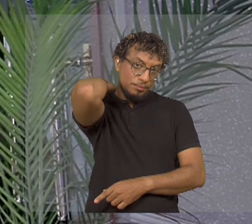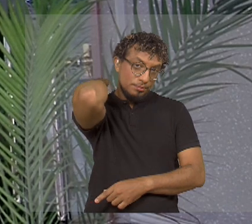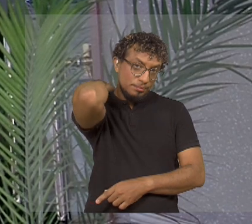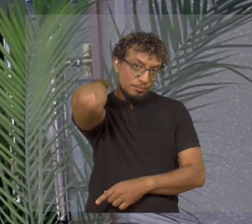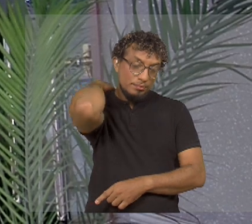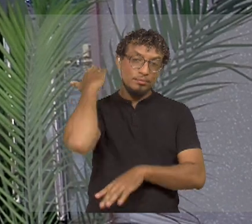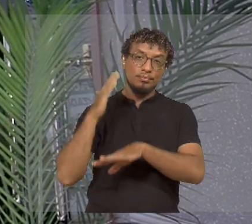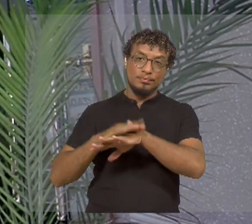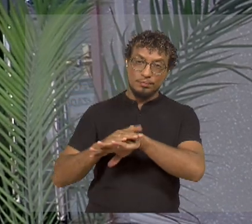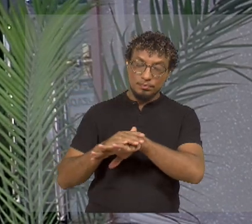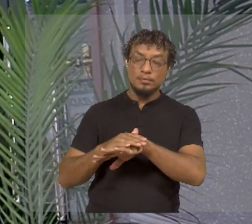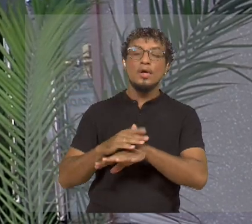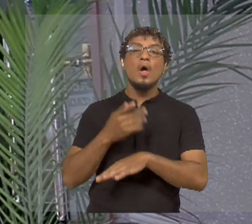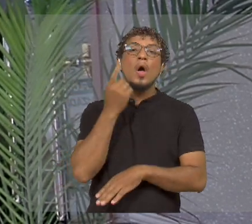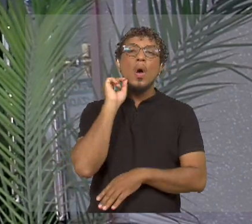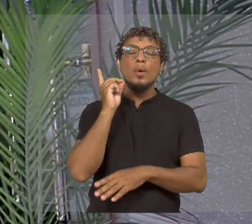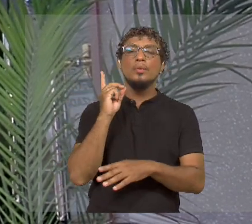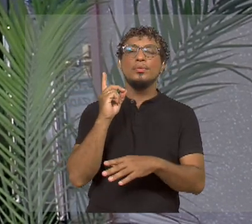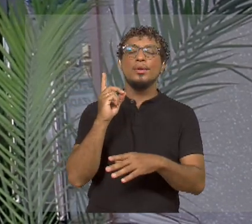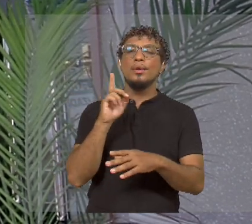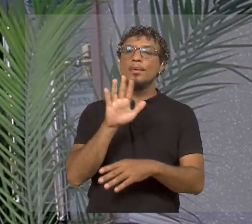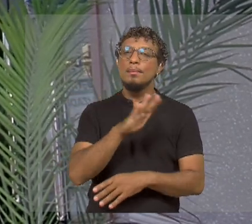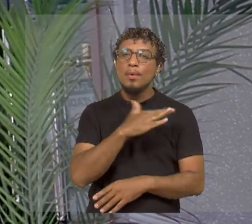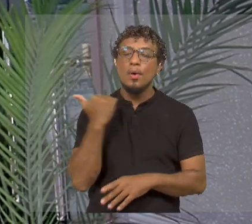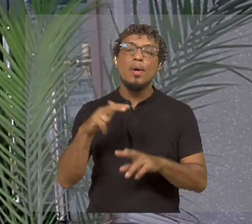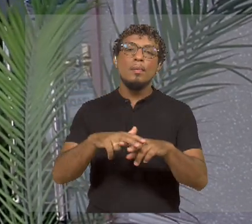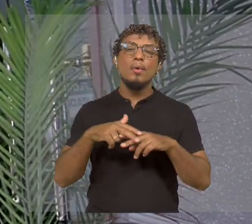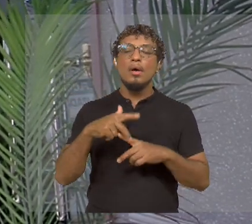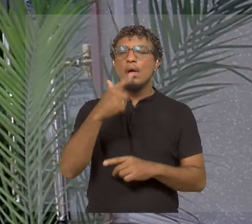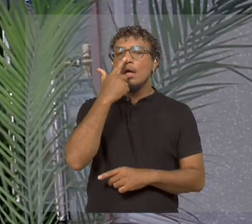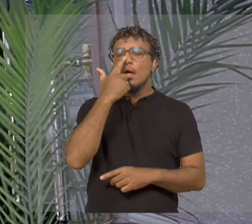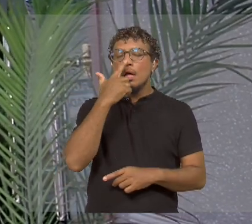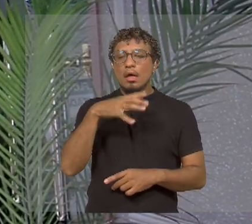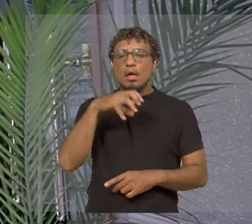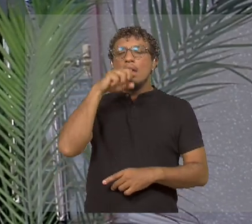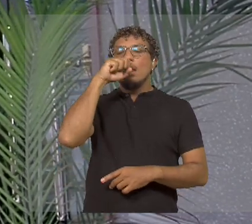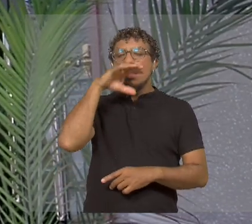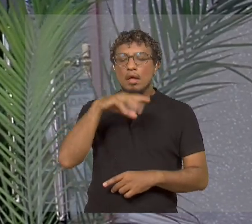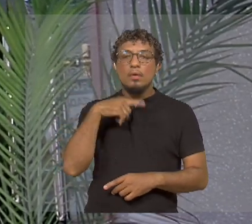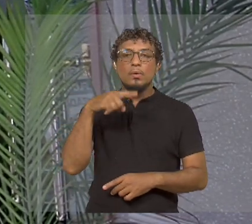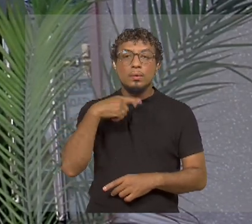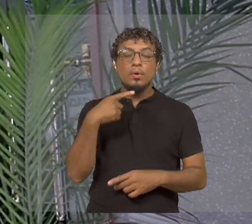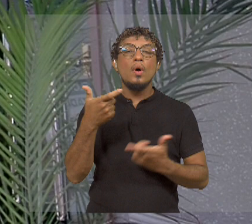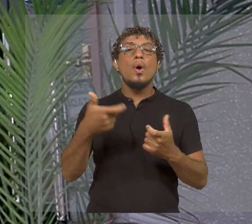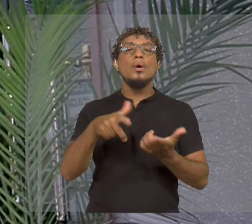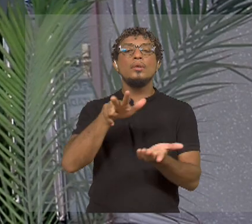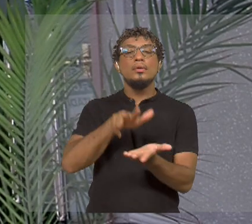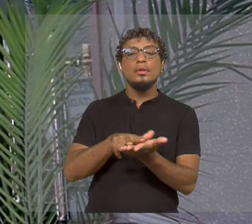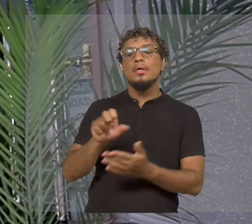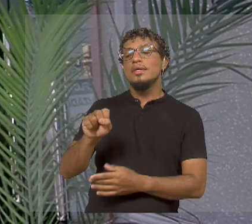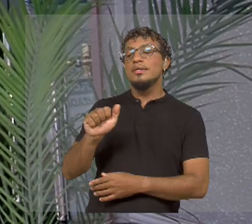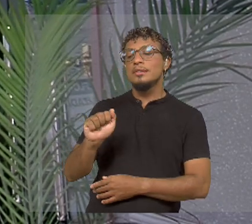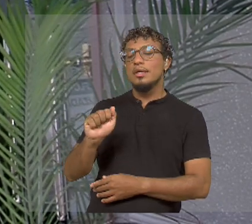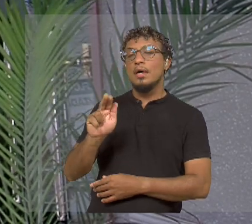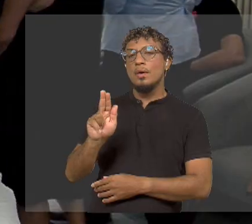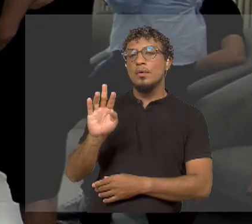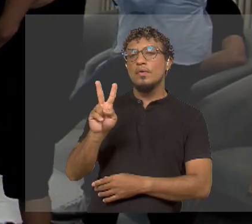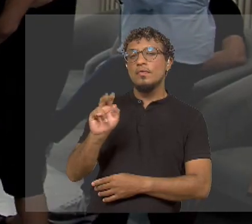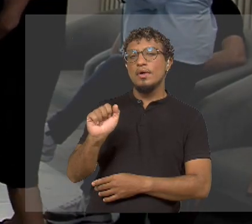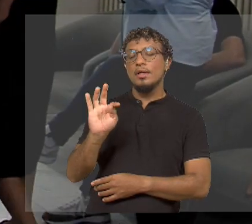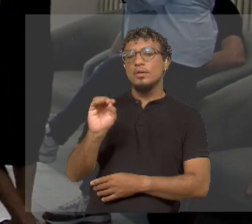da noite de ontem. A causa foi insuficiência respiratória. O funeral está acontecendo no Complexo Salvatore, aqui no